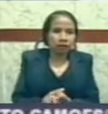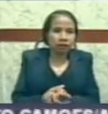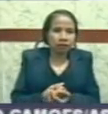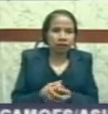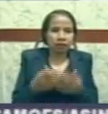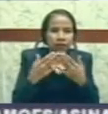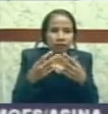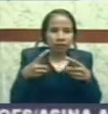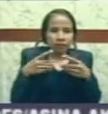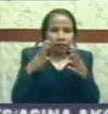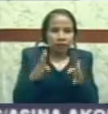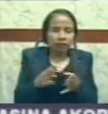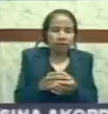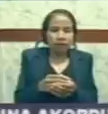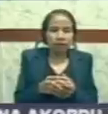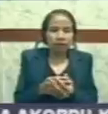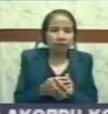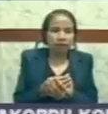Obrigado, senhora deputada. Tu irmã,